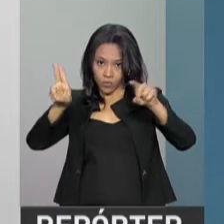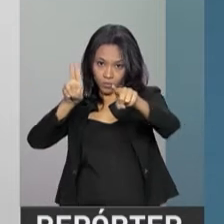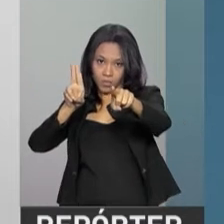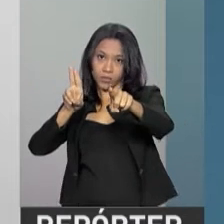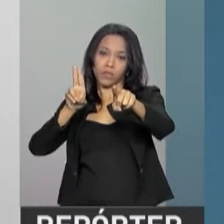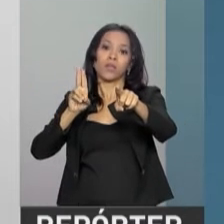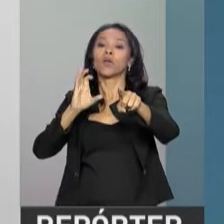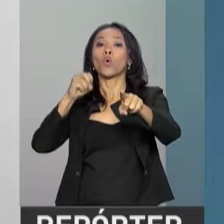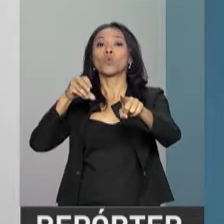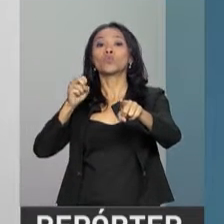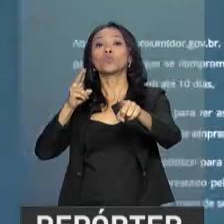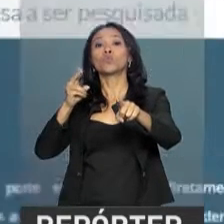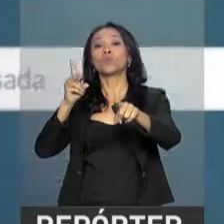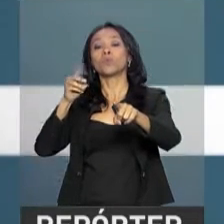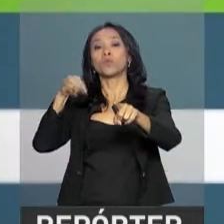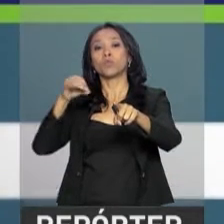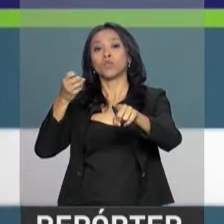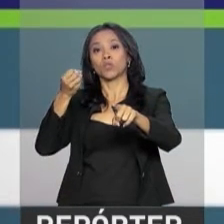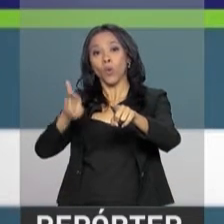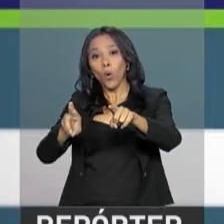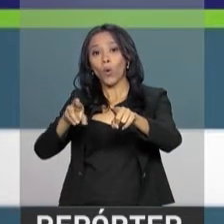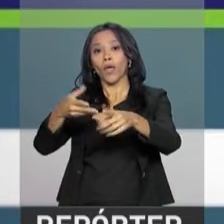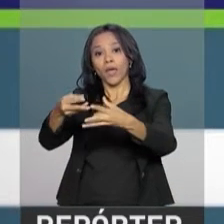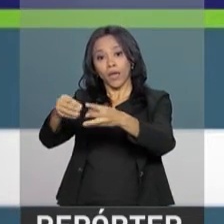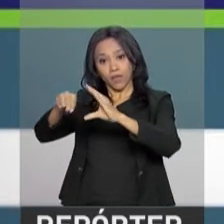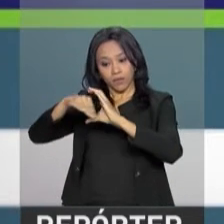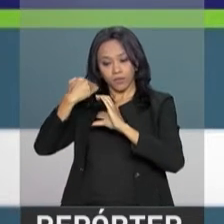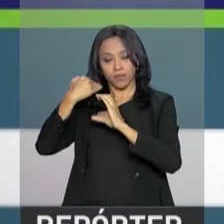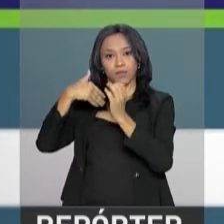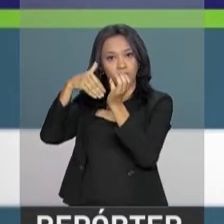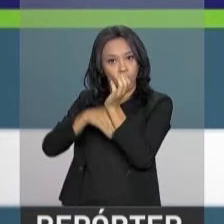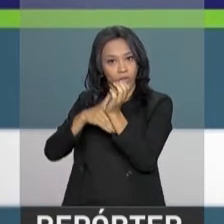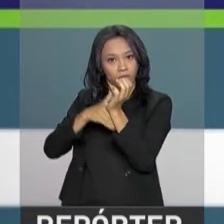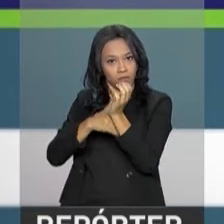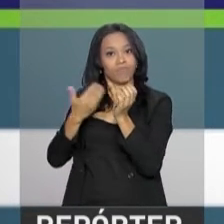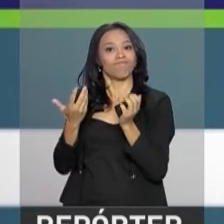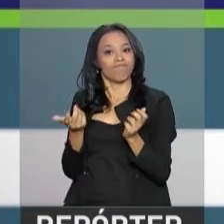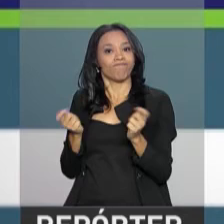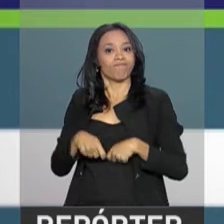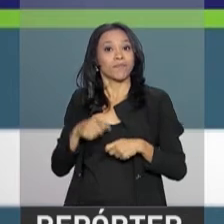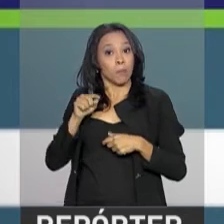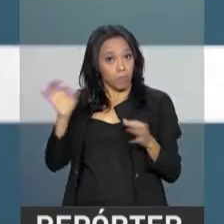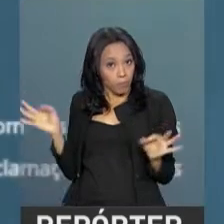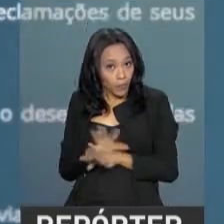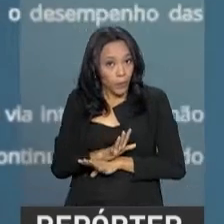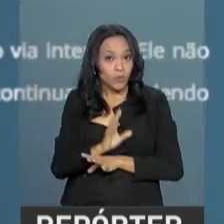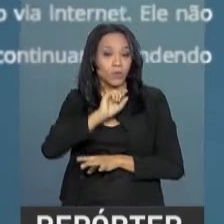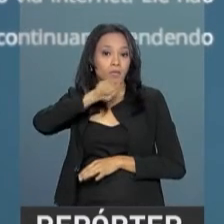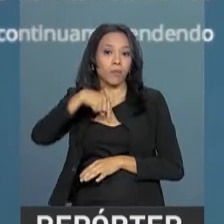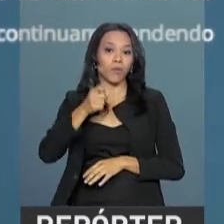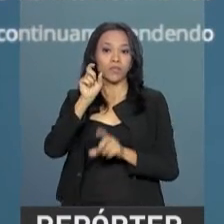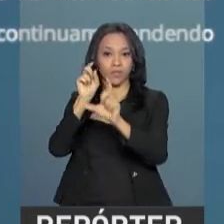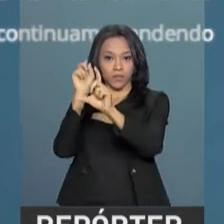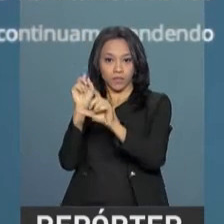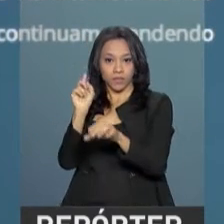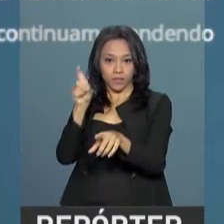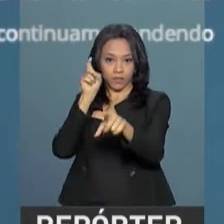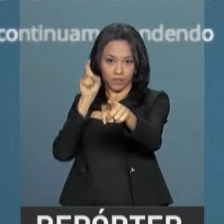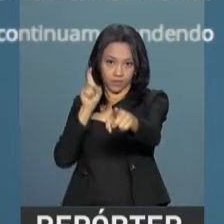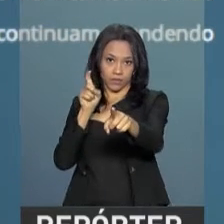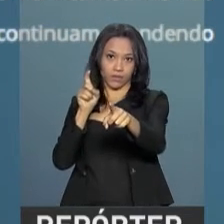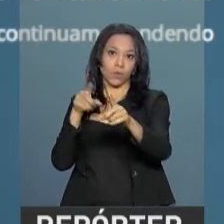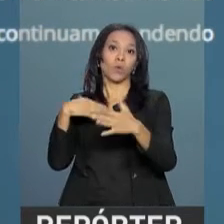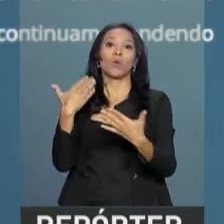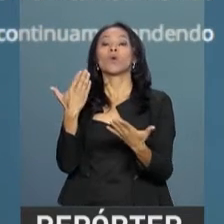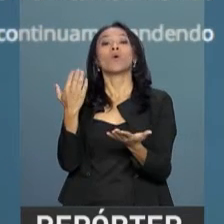consumidor.gov.br e fazer o registro para receber um login e senha. Após essa etapa, basta selecionar uma instituição